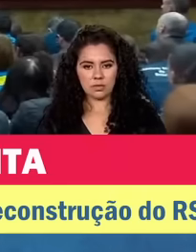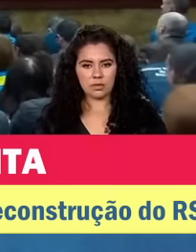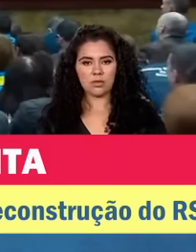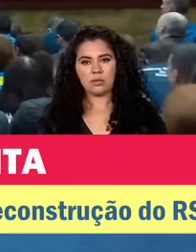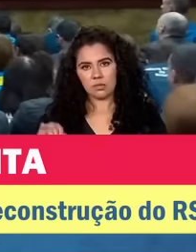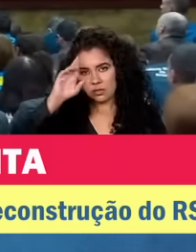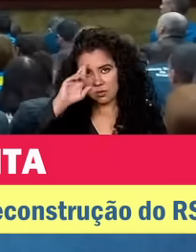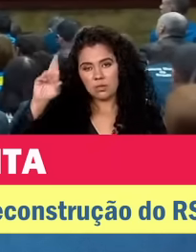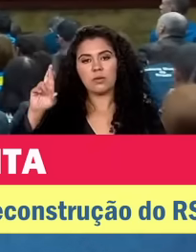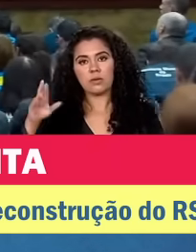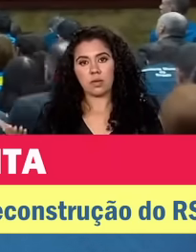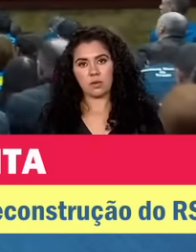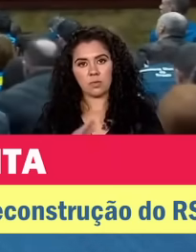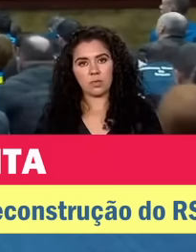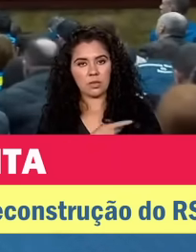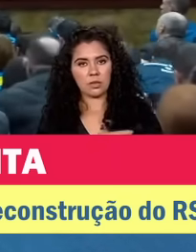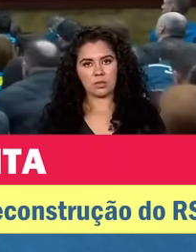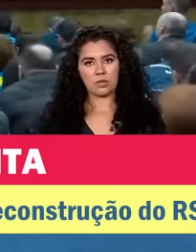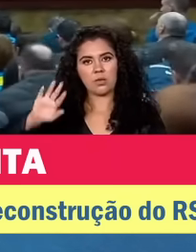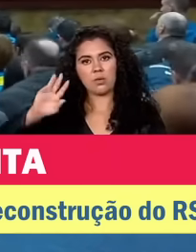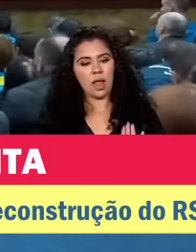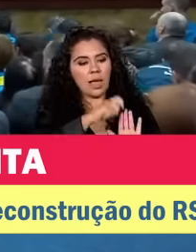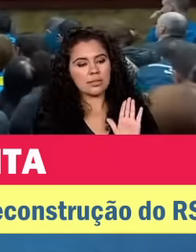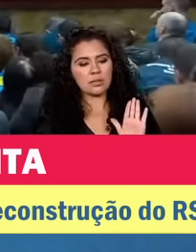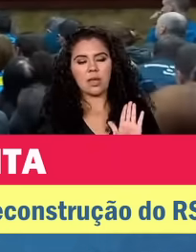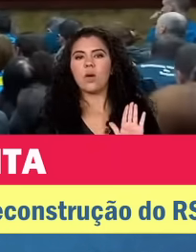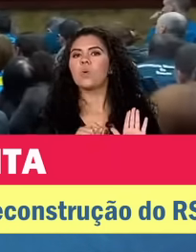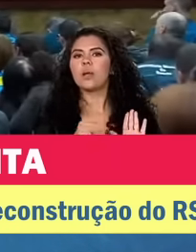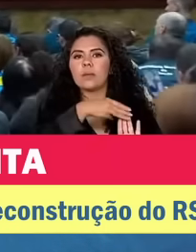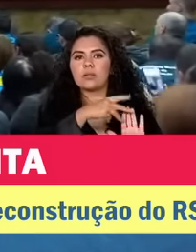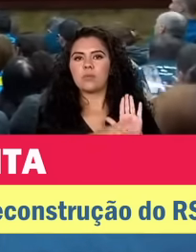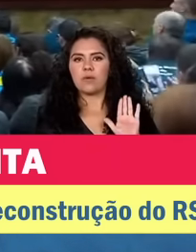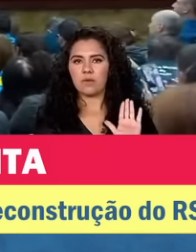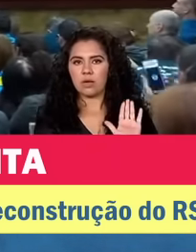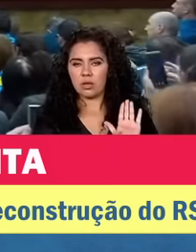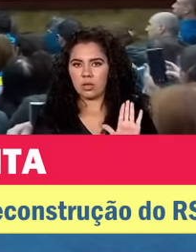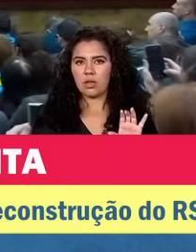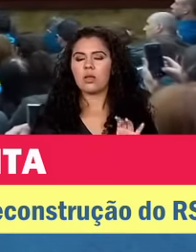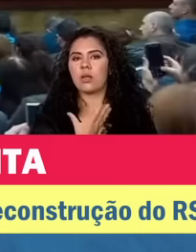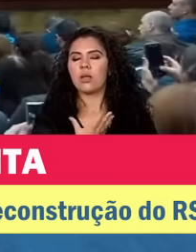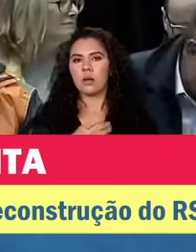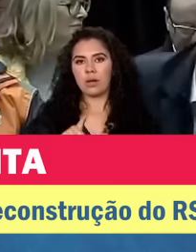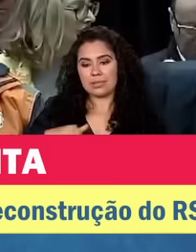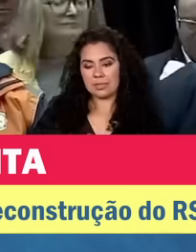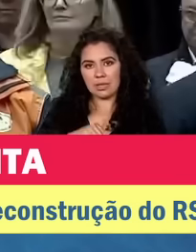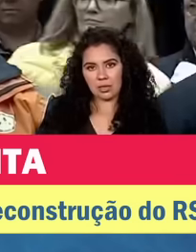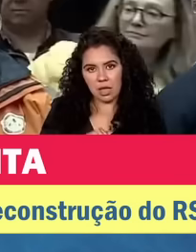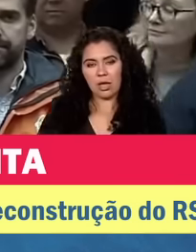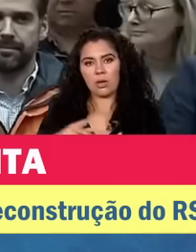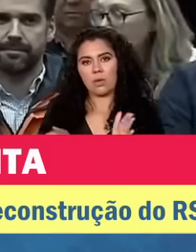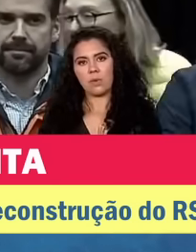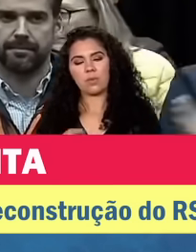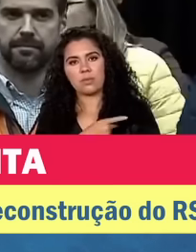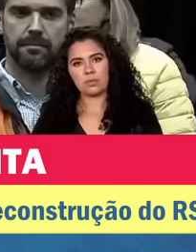Neste momento, o presidente da República assina a medida provisória que cria, com nível ministerial, a Secretaria Extraordinária da